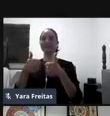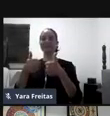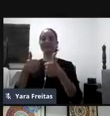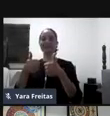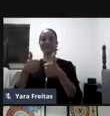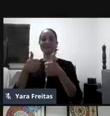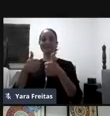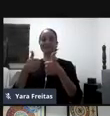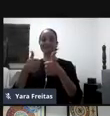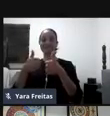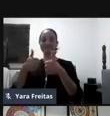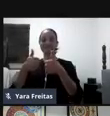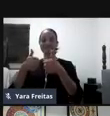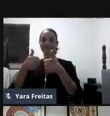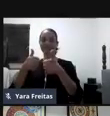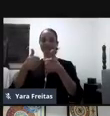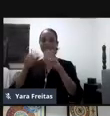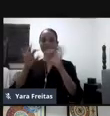bom?